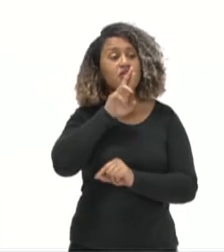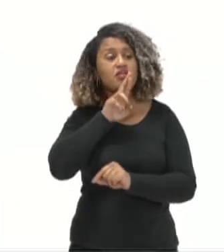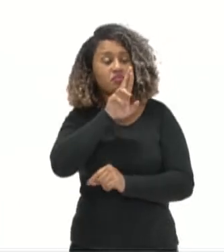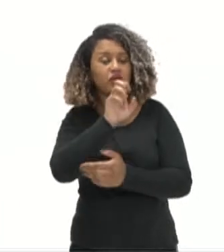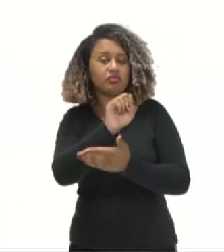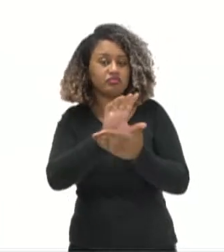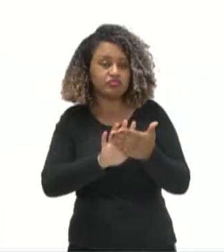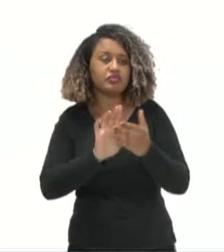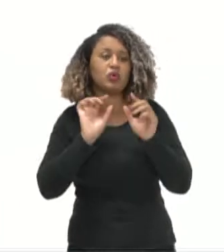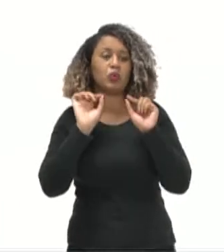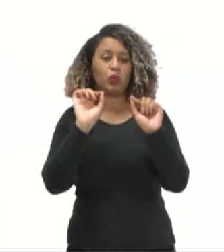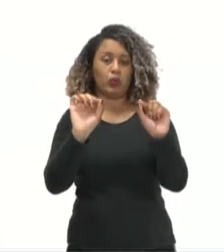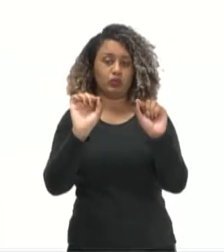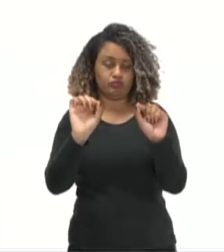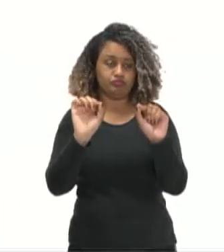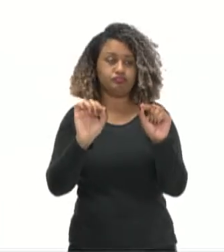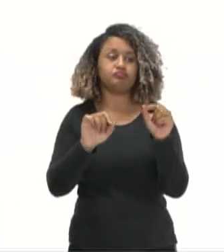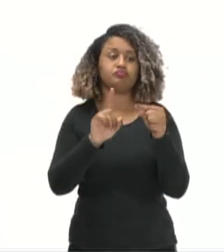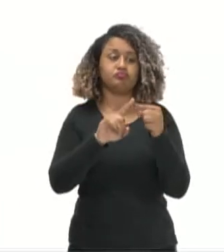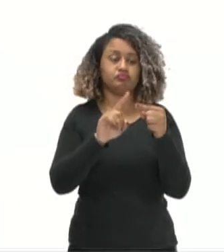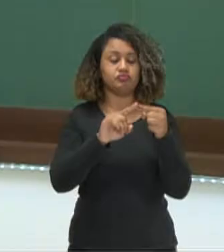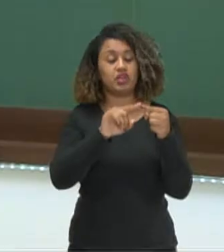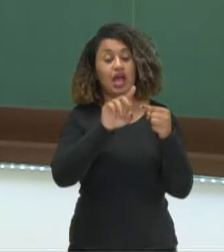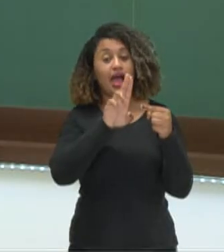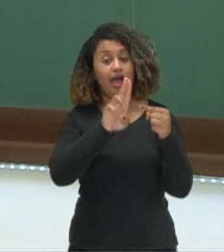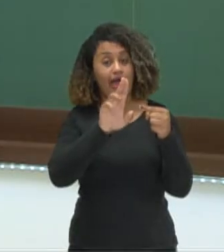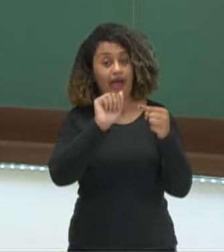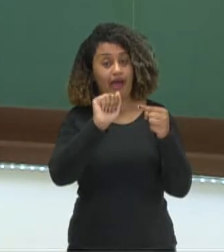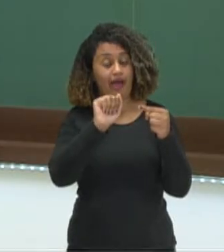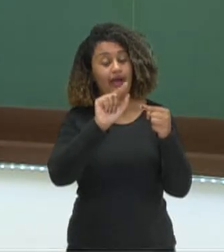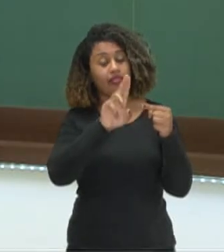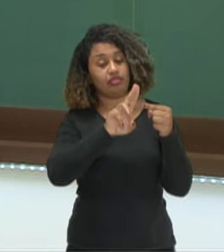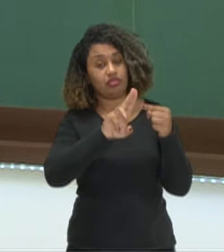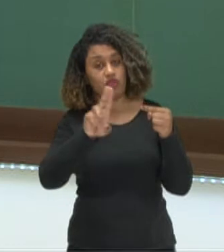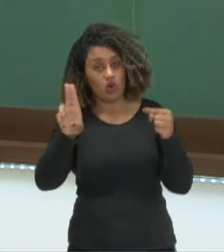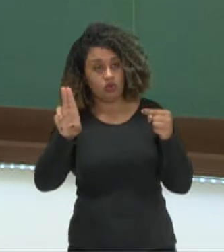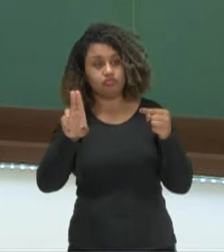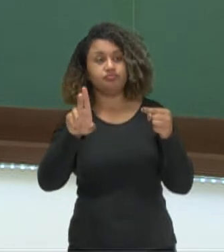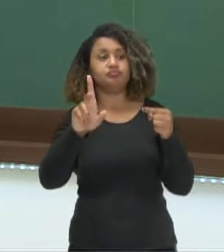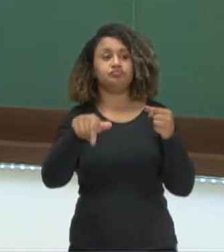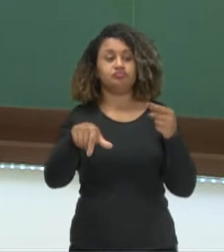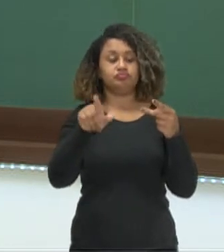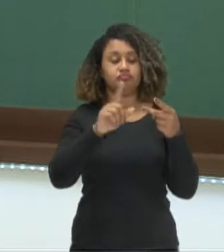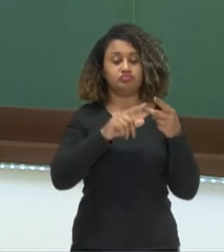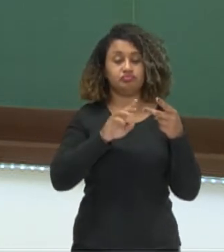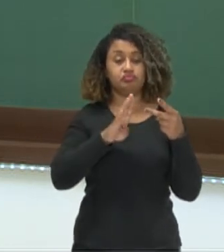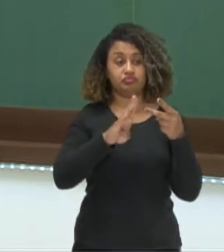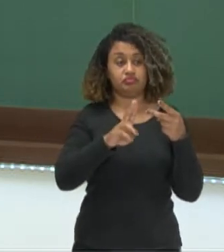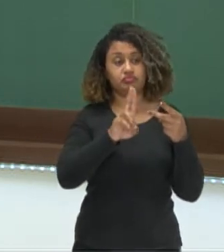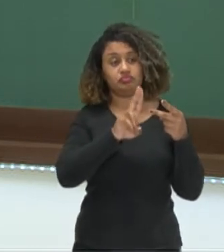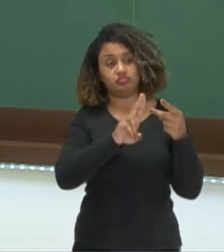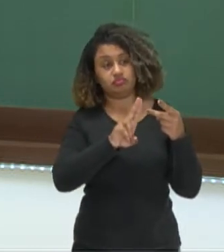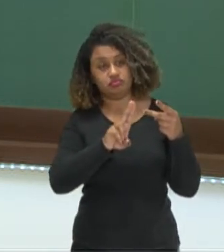resolva. Pessoal, 16 elevado ao quadrado é para você escrever.